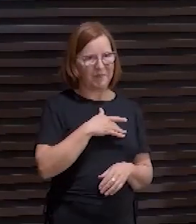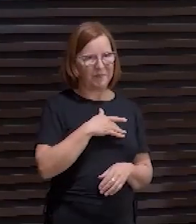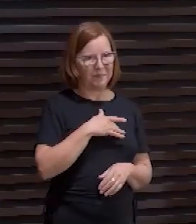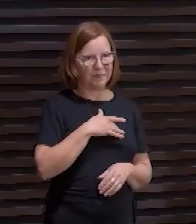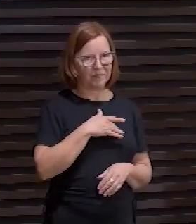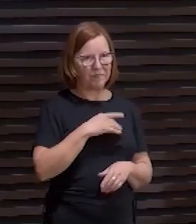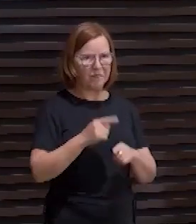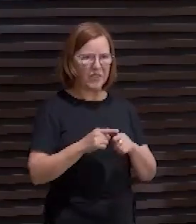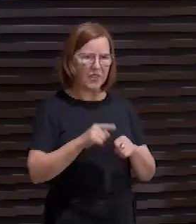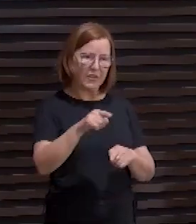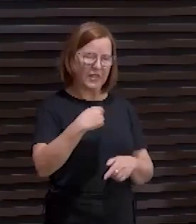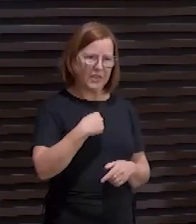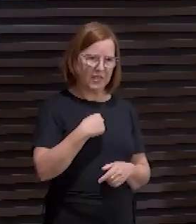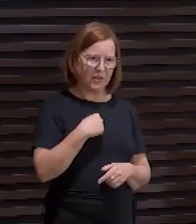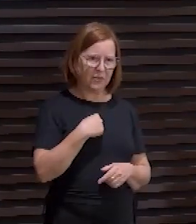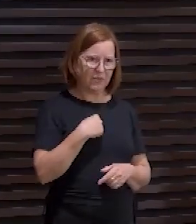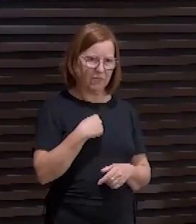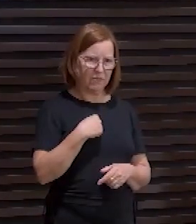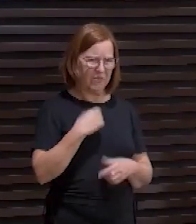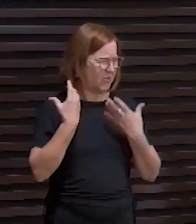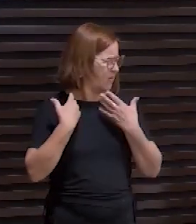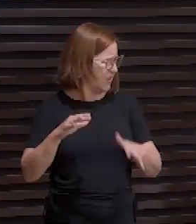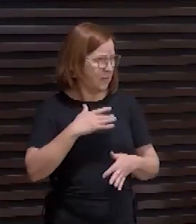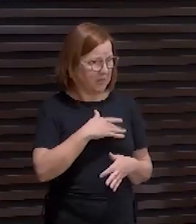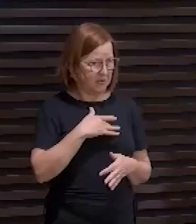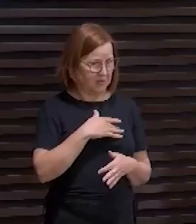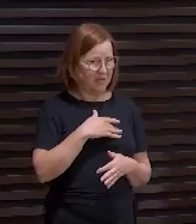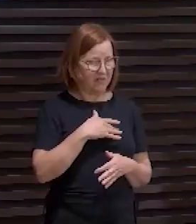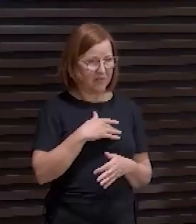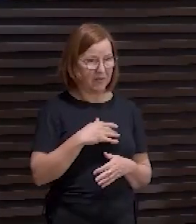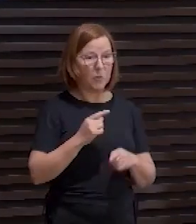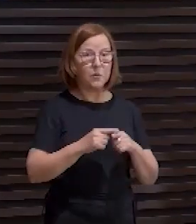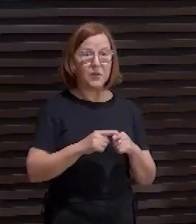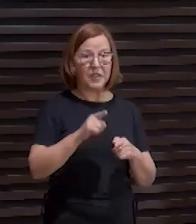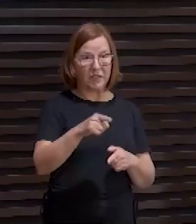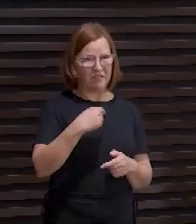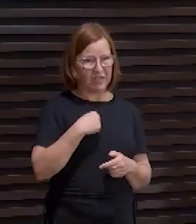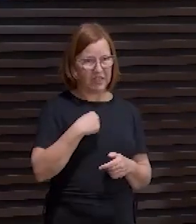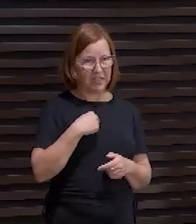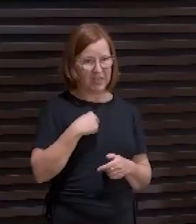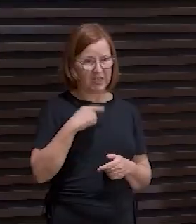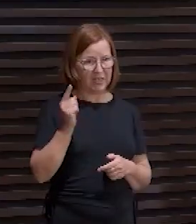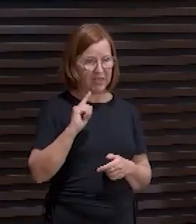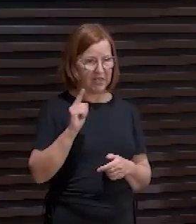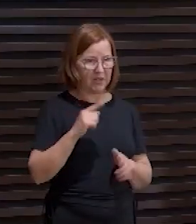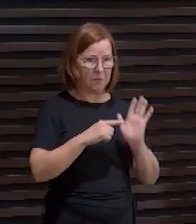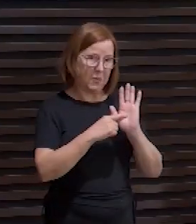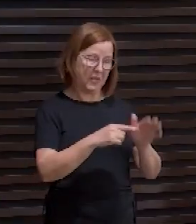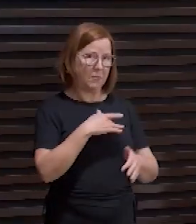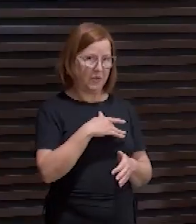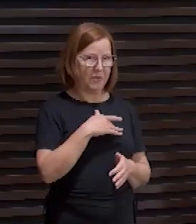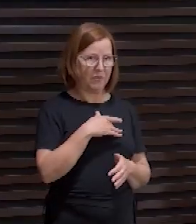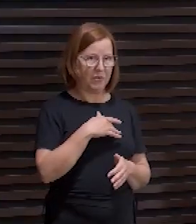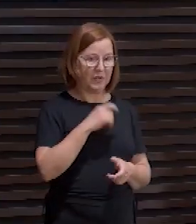Por que você e eu não exerceremos misericórdia em nosso amor? Por que eu e você não vamos exercer misericórdia na vida daquelas pessoas que nós